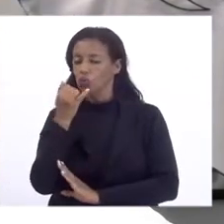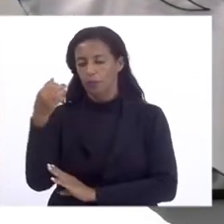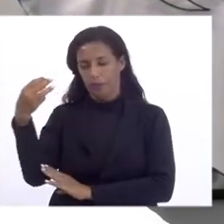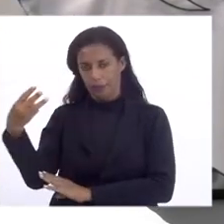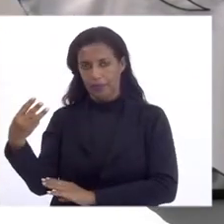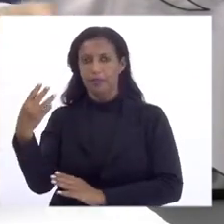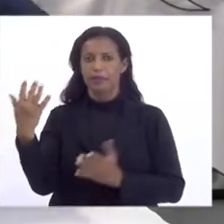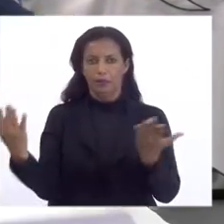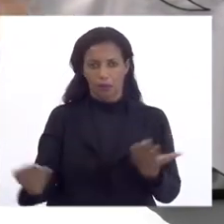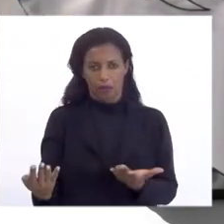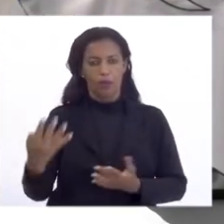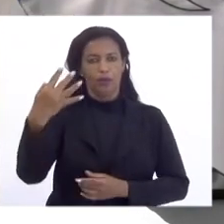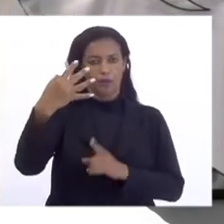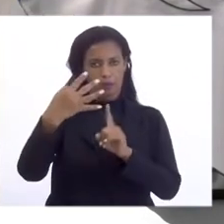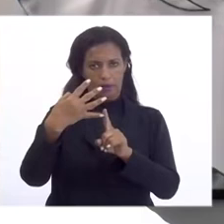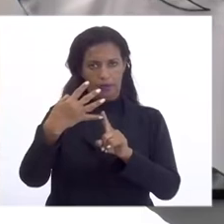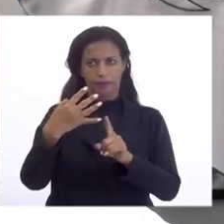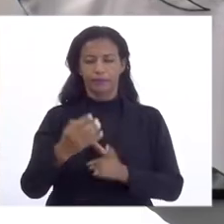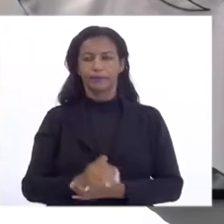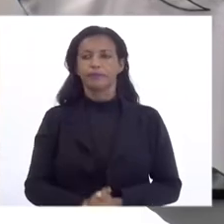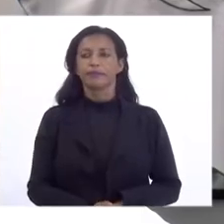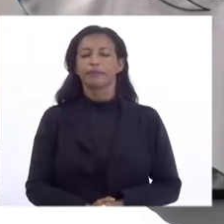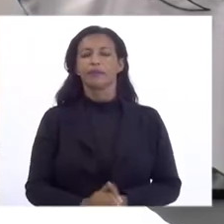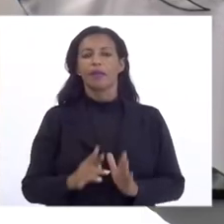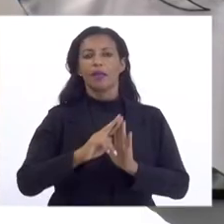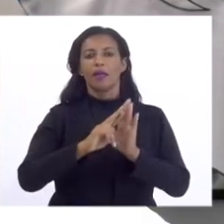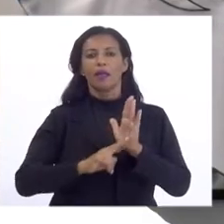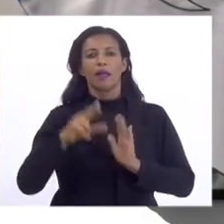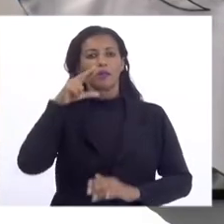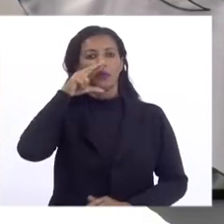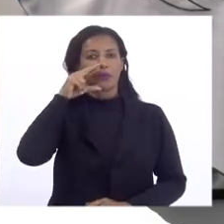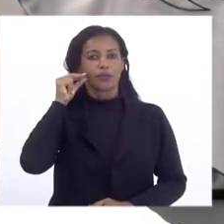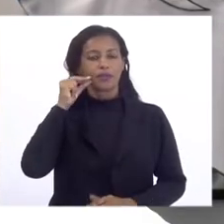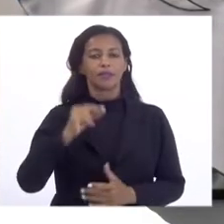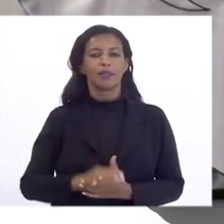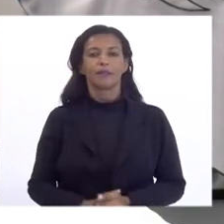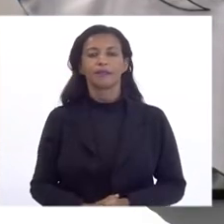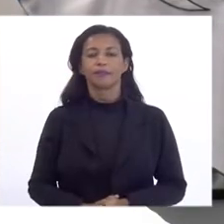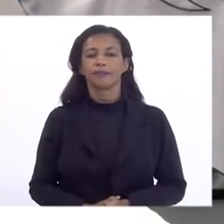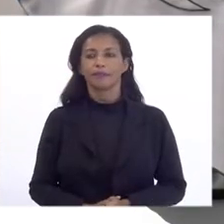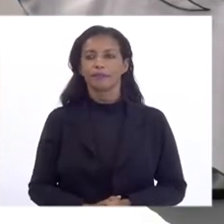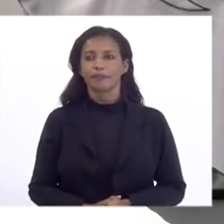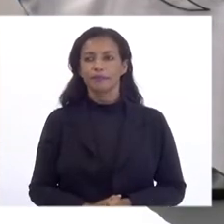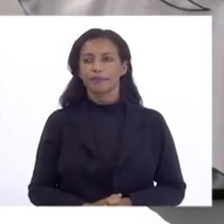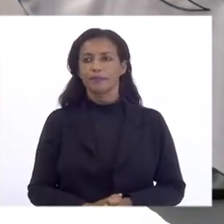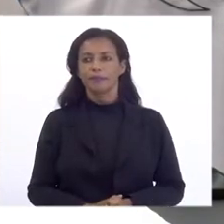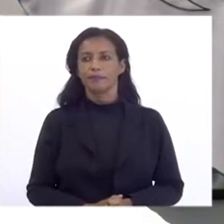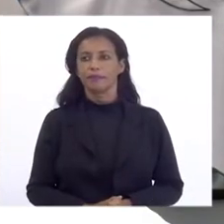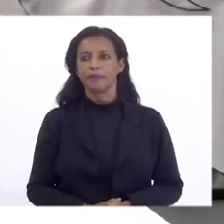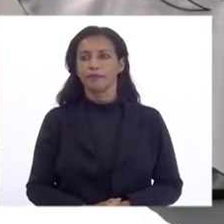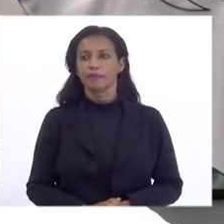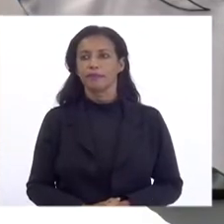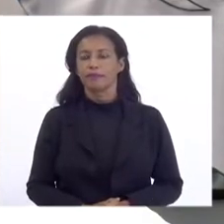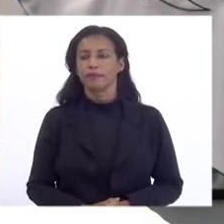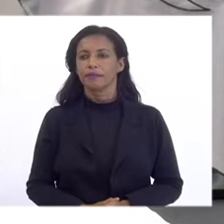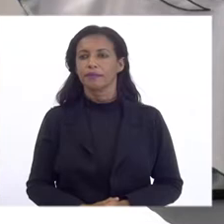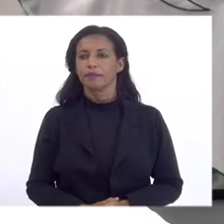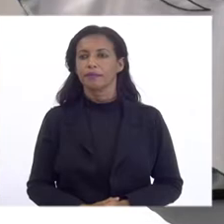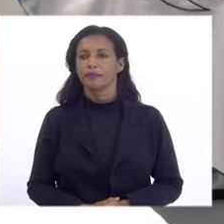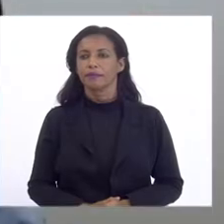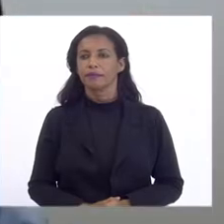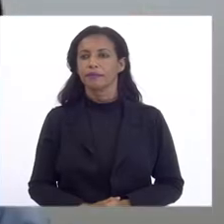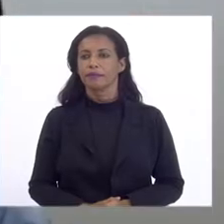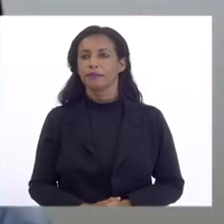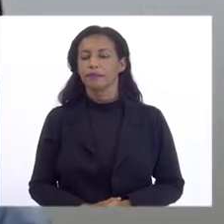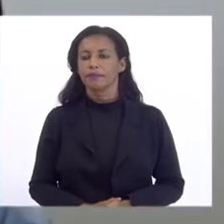errado. 3 foi votado, 4. Relator, deputado Rosenberg Reis. Não. Presidente Márcio Pacheco, desculpe, o 3 não